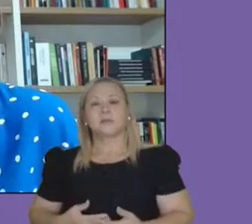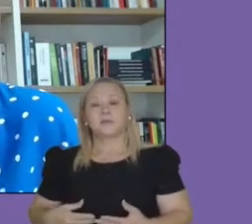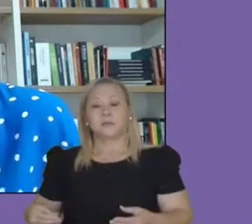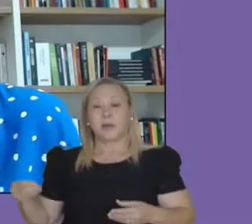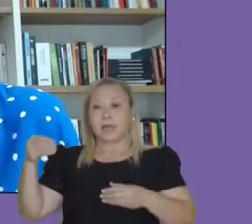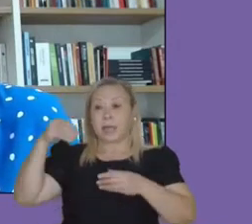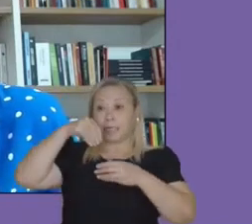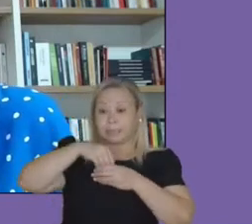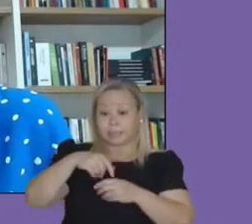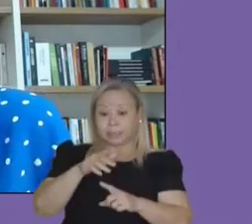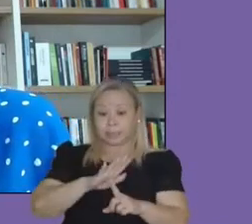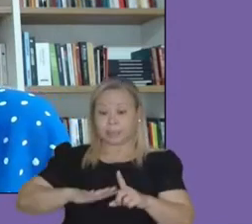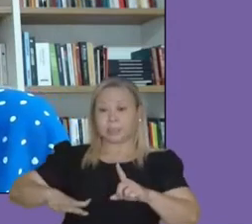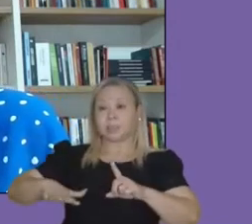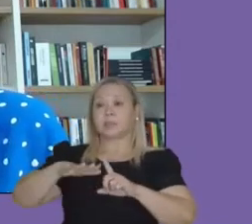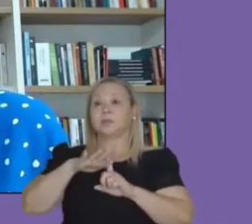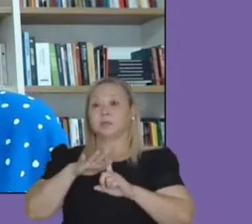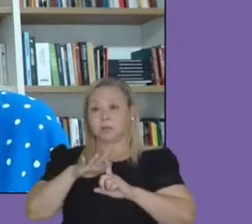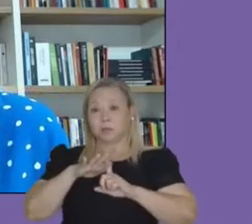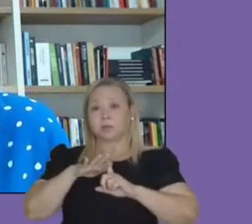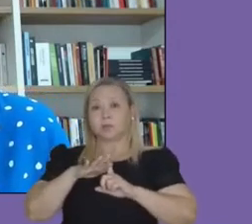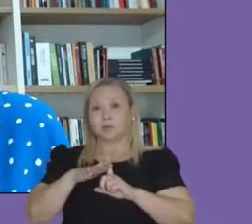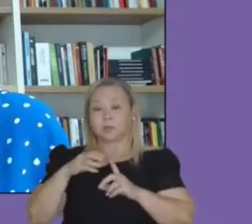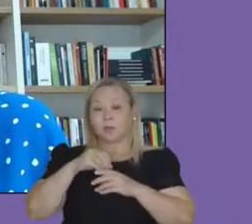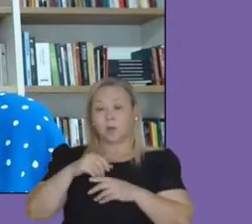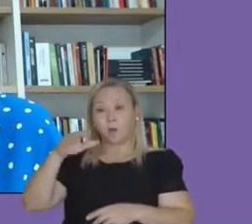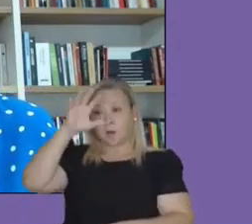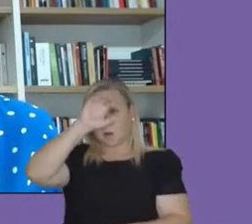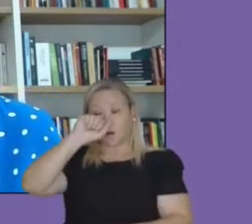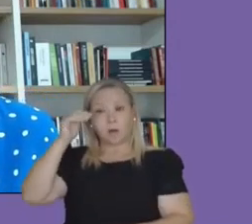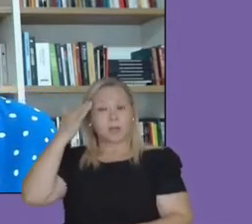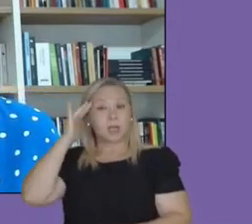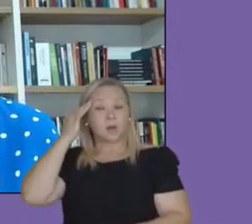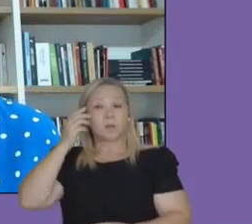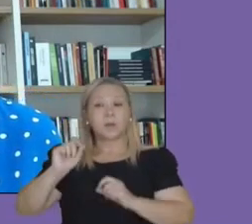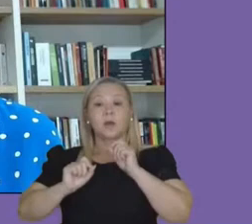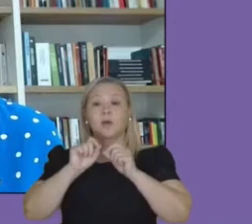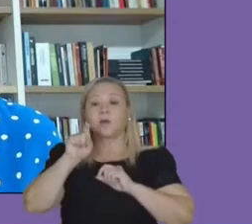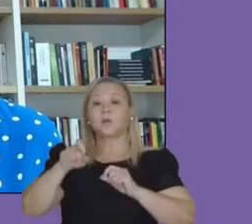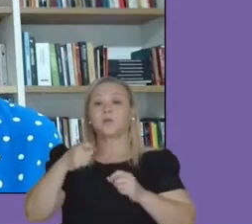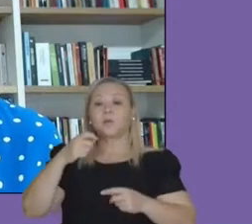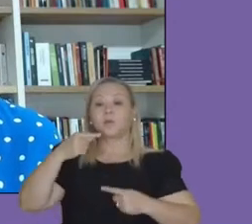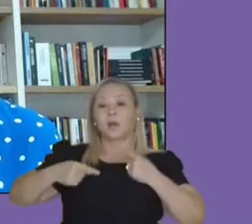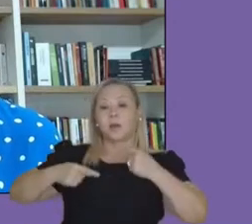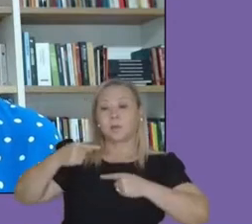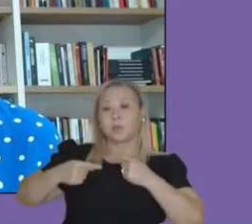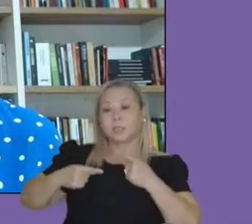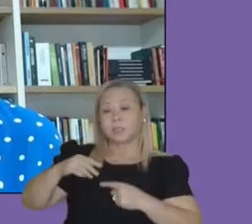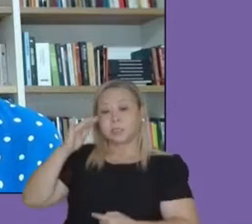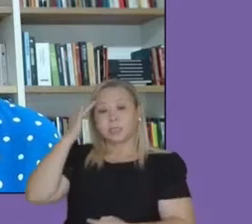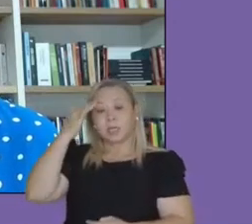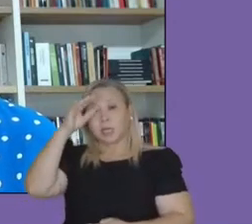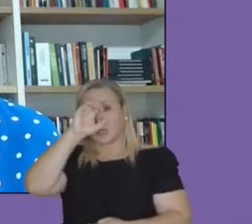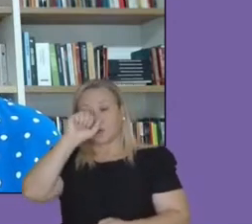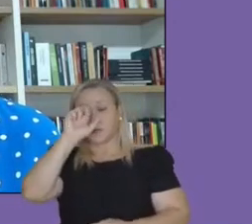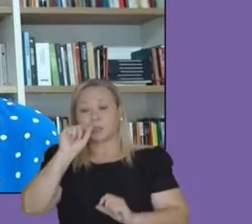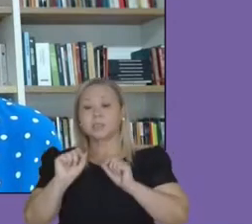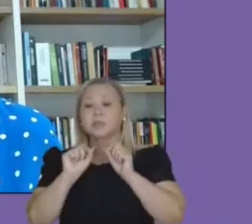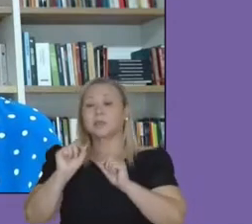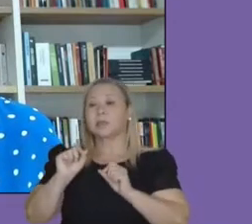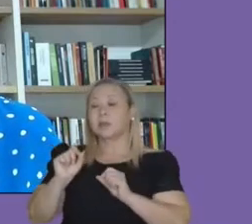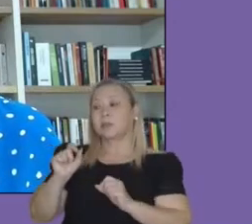inserção social, né, e da compreensão do que é política e da compreensão de quem são as pessoas